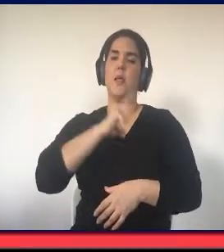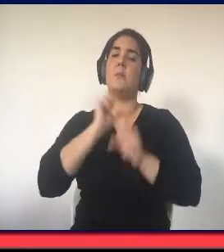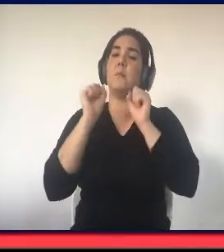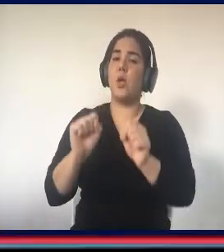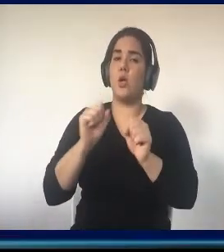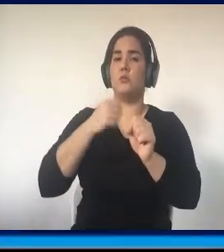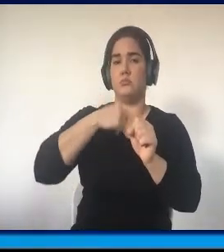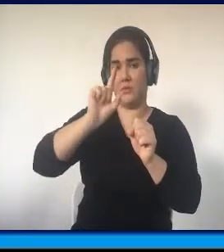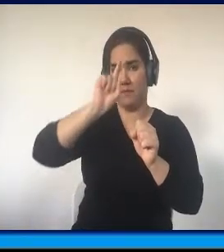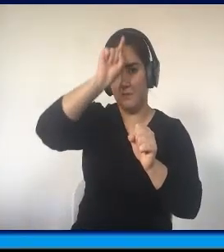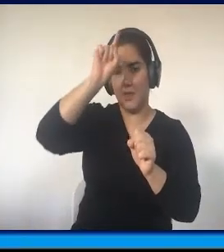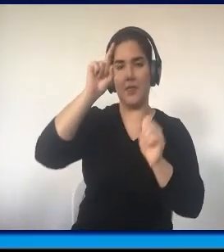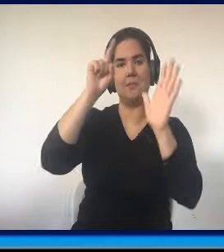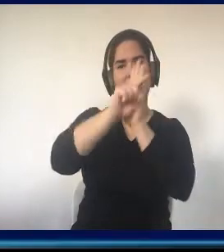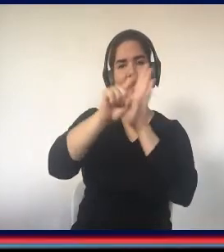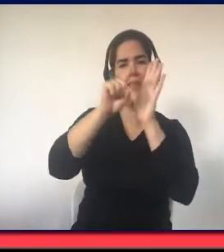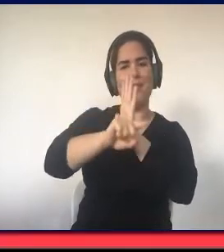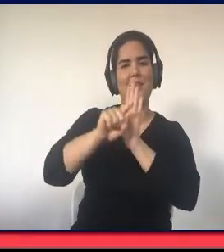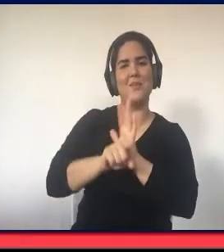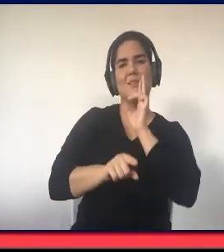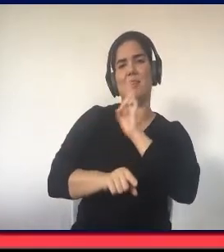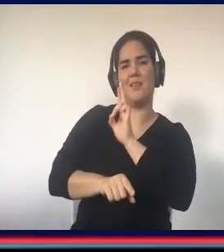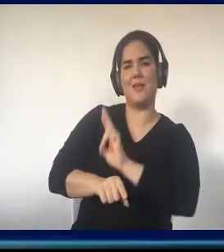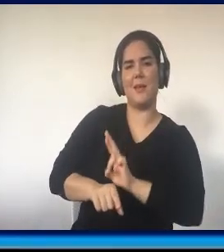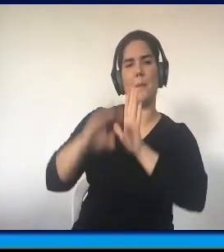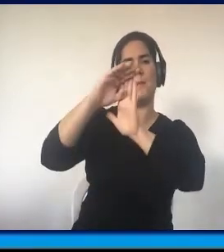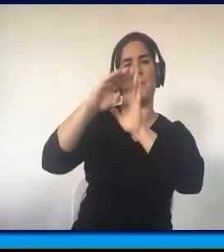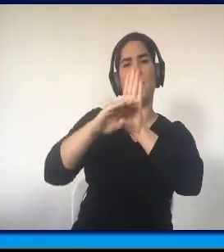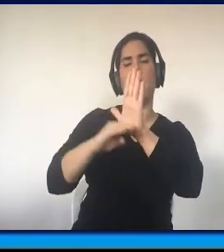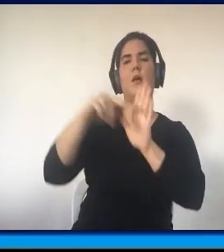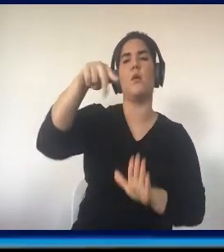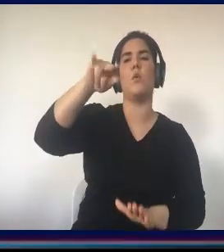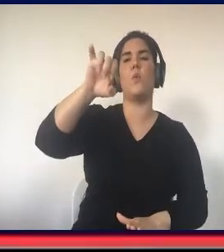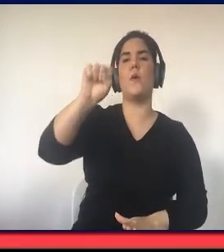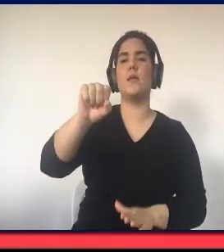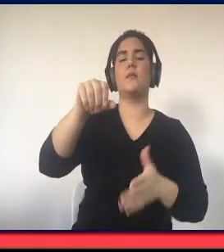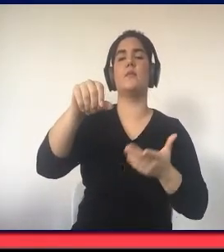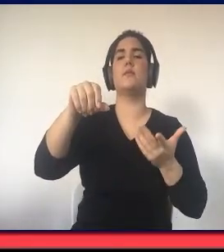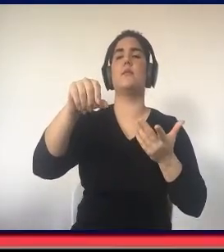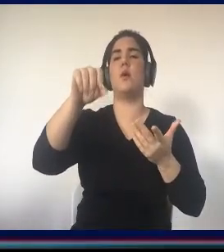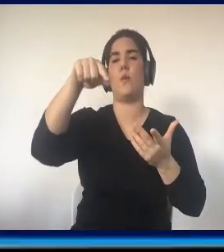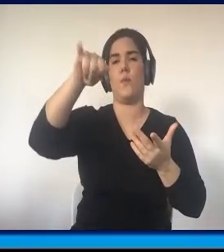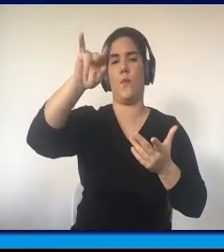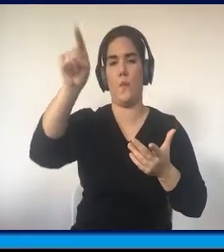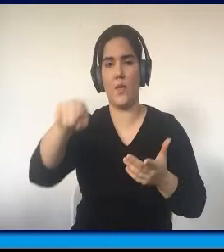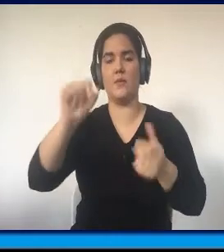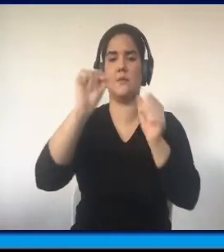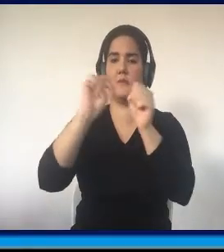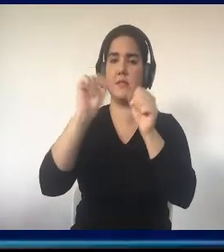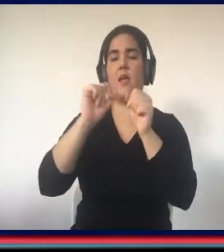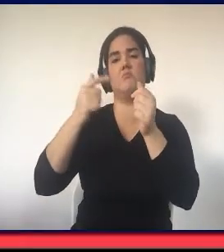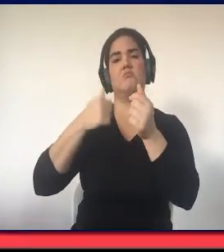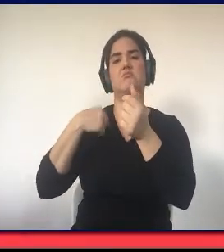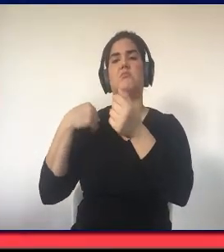perguntas e respostas personalizado e vender isso para os seus clientes. Então, o que cabe ao recreador do futuro